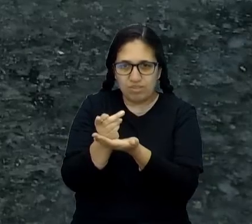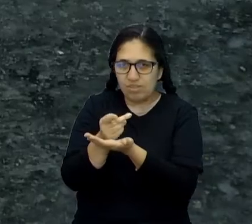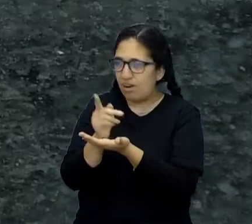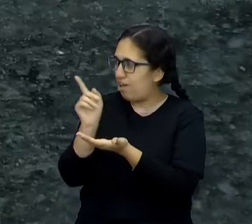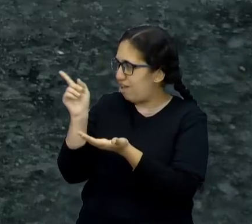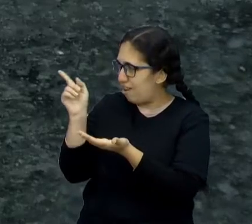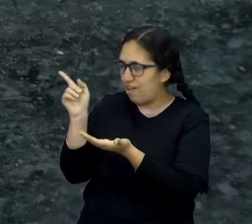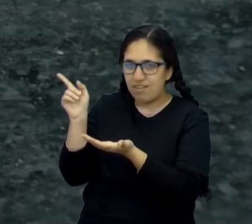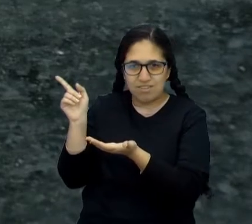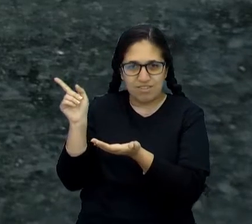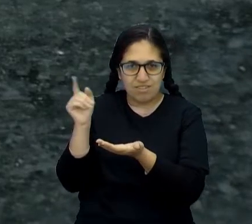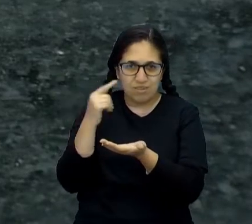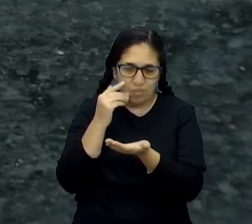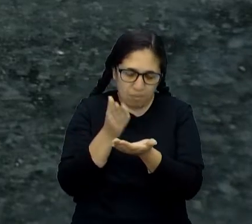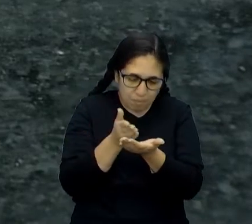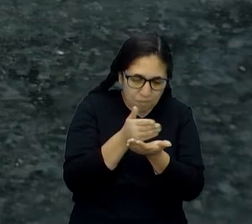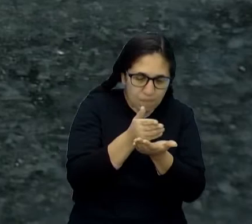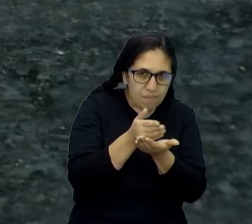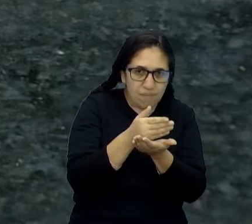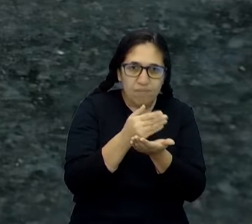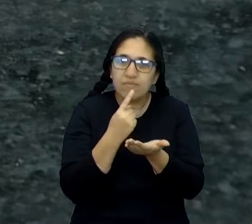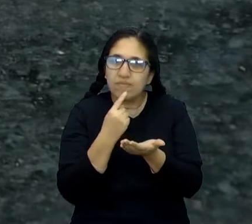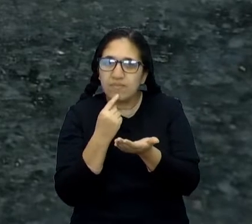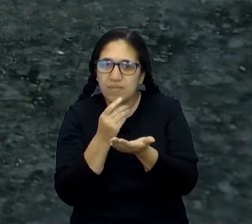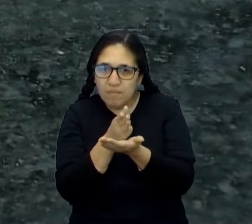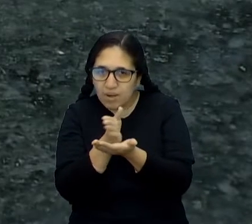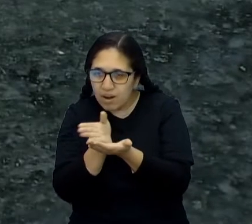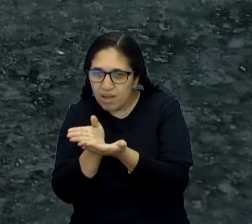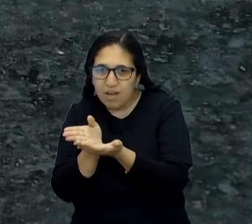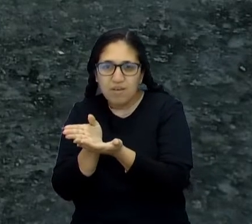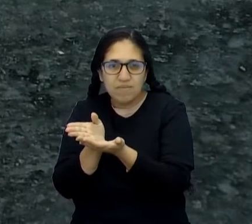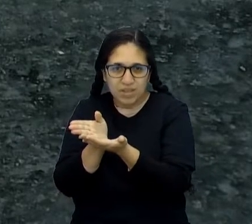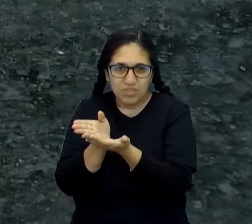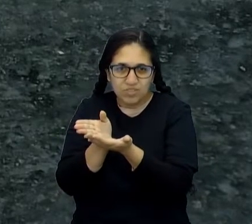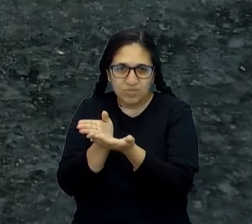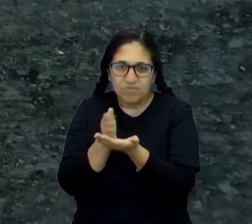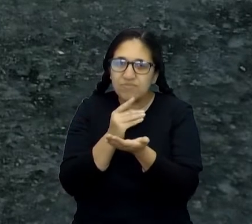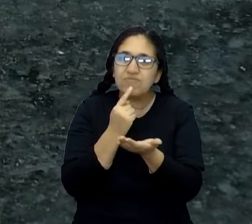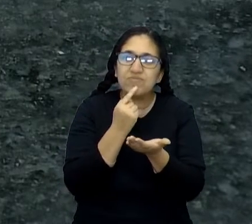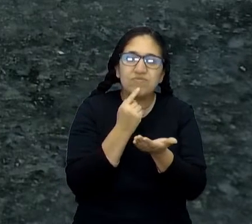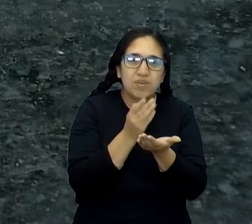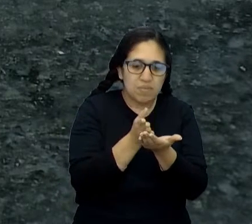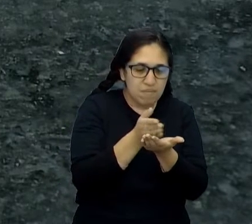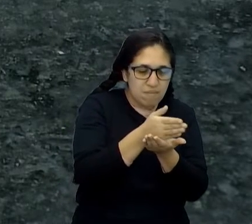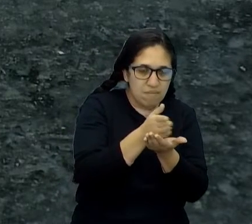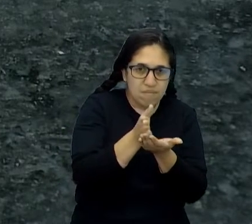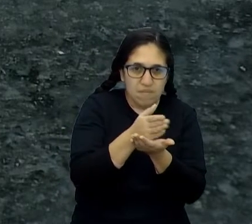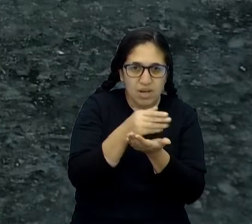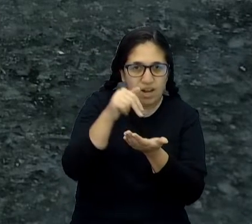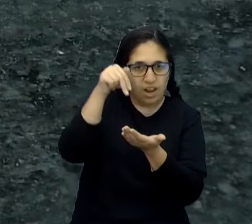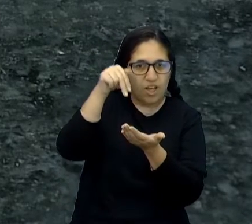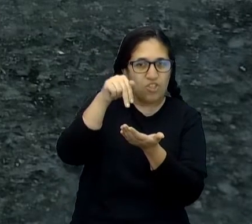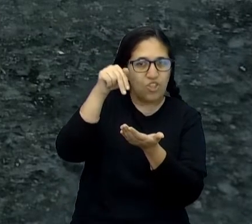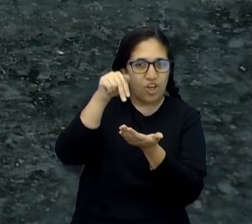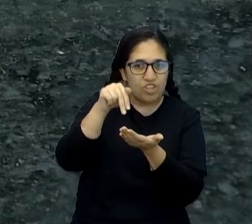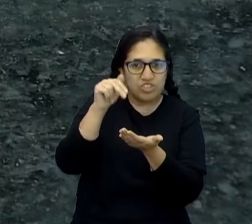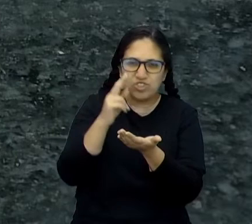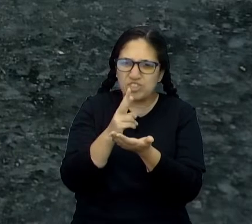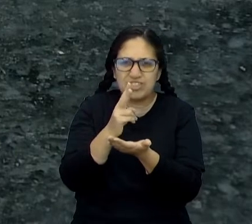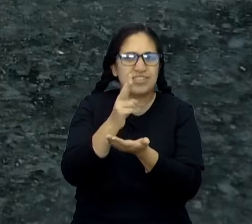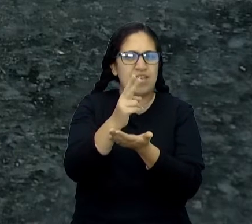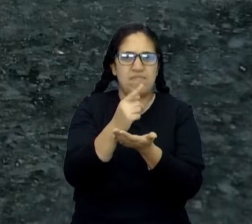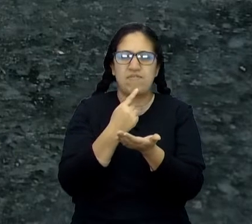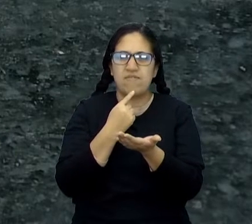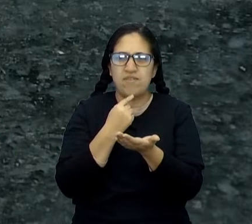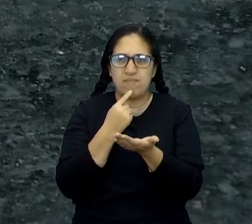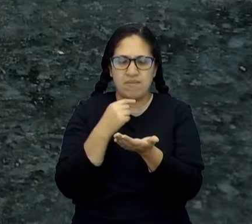tem uma parte vermelha, tá? Ele está mexendo porque o meu ímã está aqui perto. Tem uma parte vermelha que vai representar o norte, sempre a vermelha vai